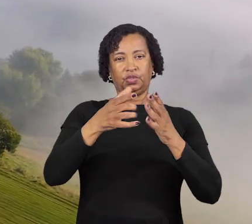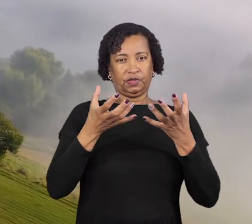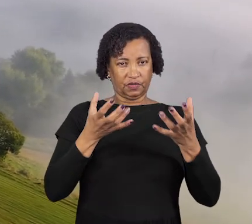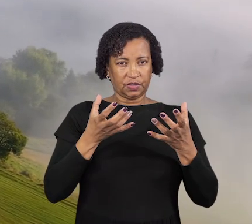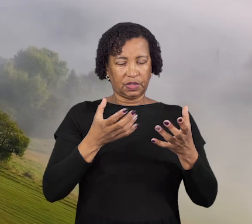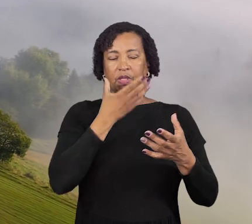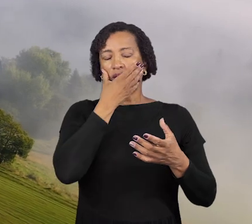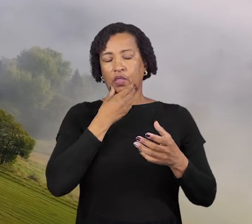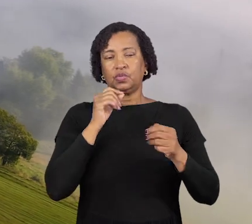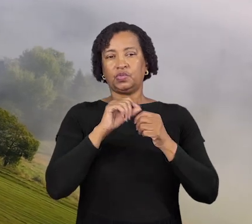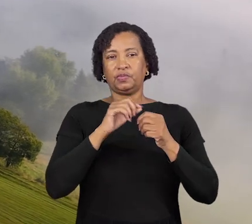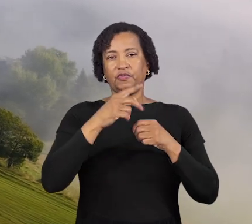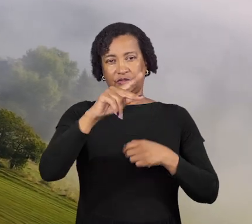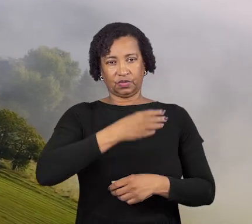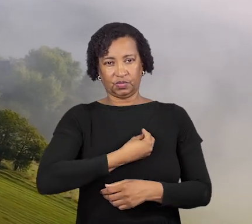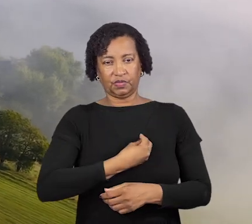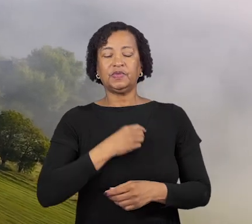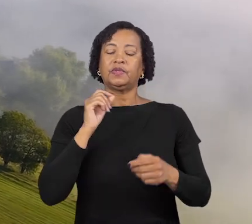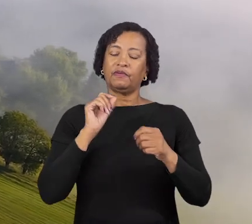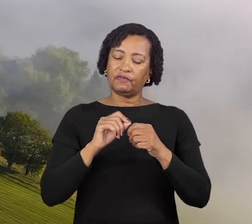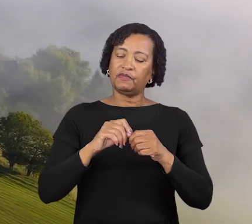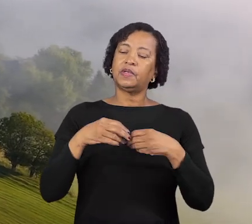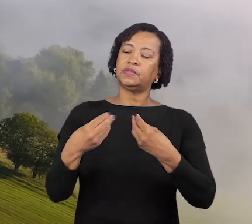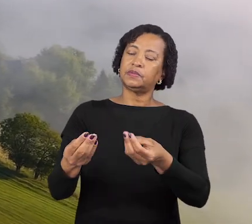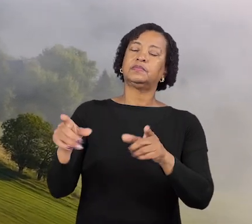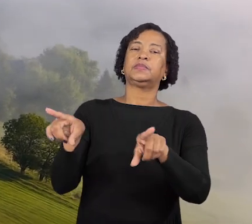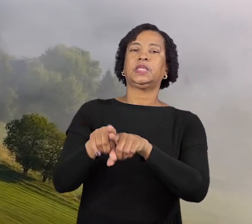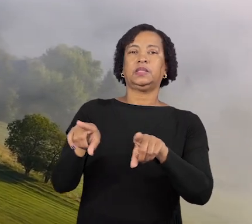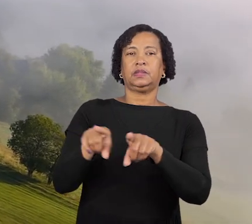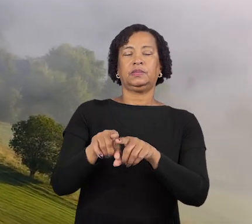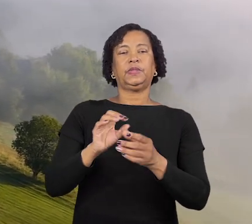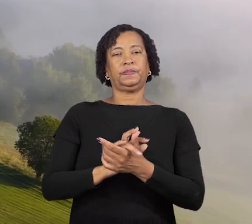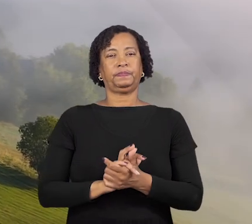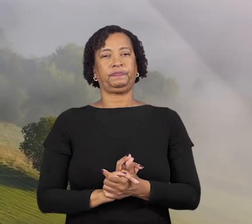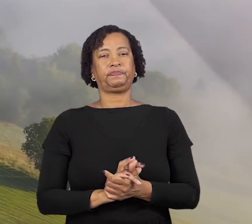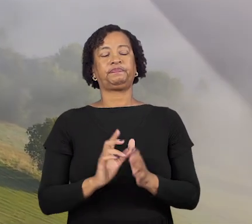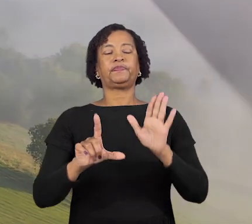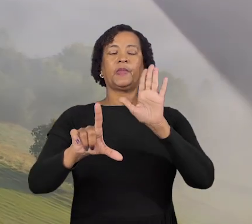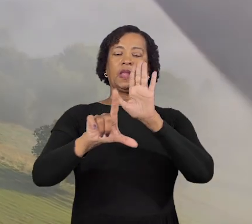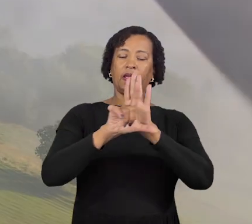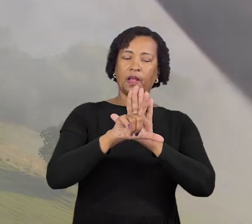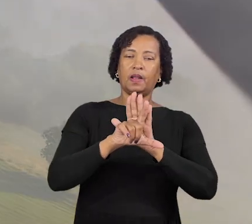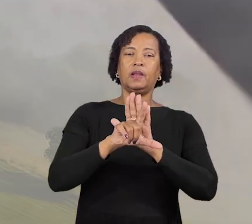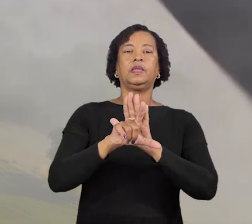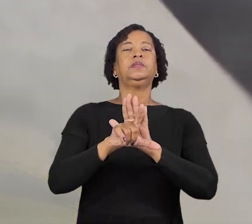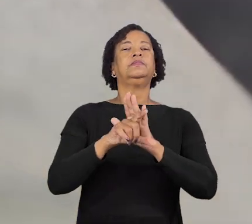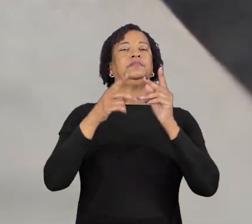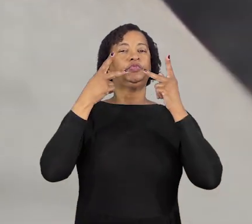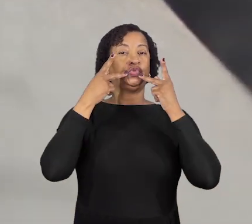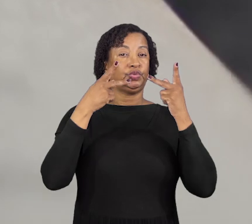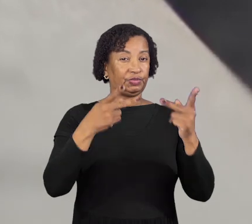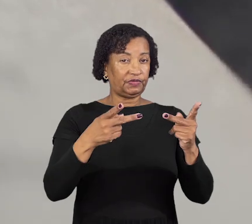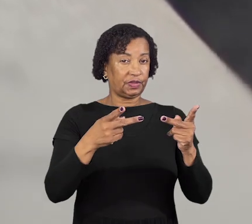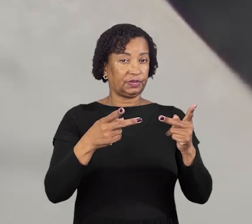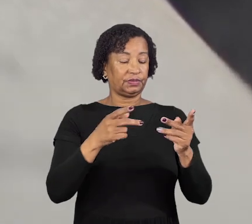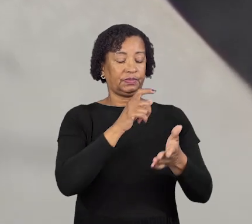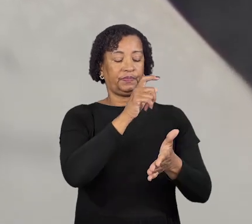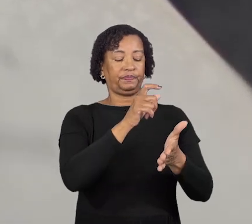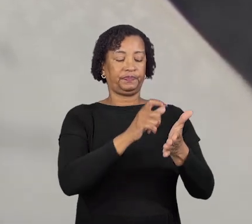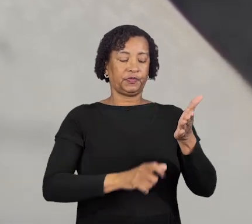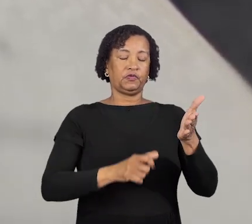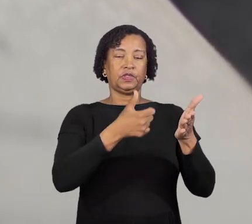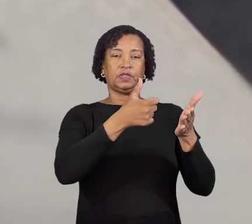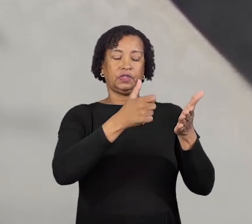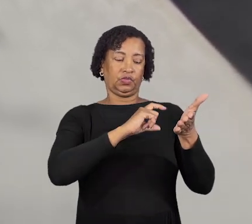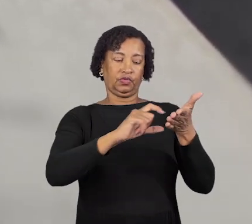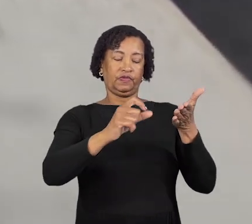você quer que os homens façam por você, faça para eles também. Essa é a lei e os profetas. No versículo 12